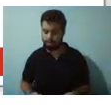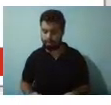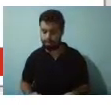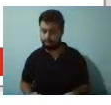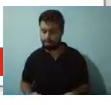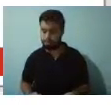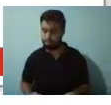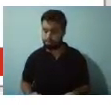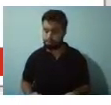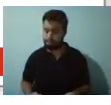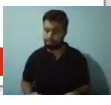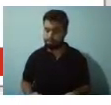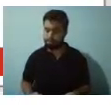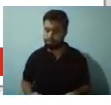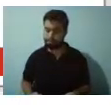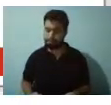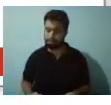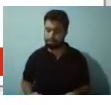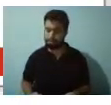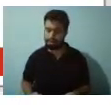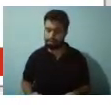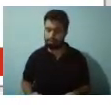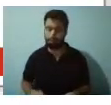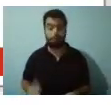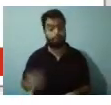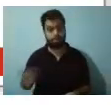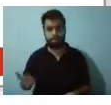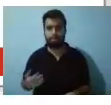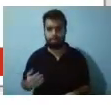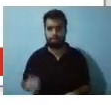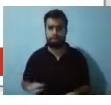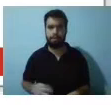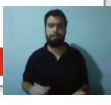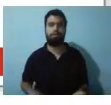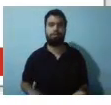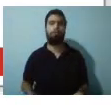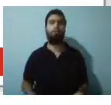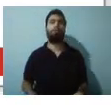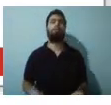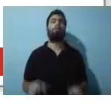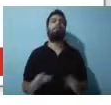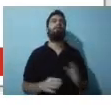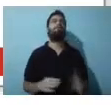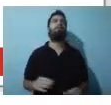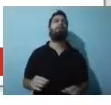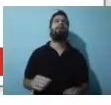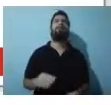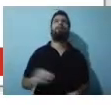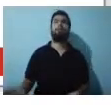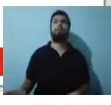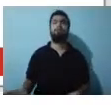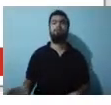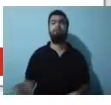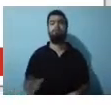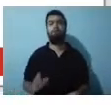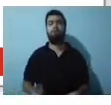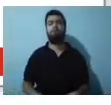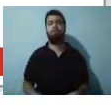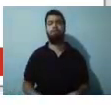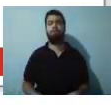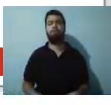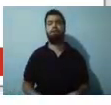só, entretanto, a internet como meio de comunicação por excelência, global por excelência, né? Internet é global, posso me comunicar com um camarada lá dos Estados